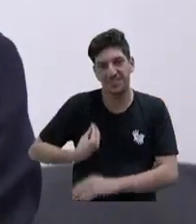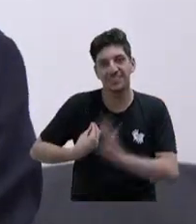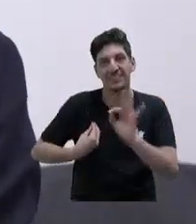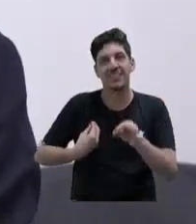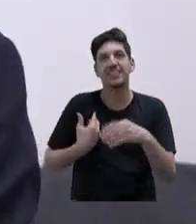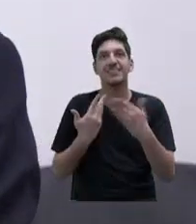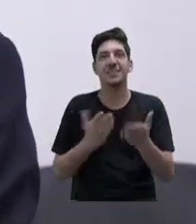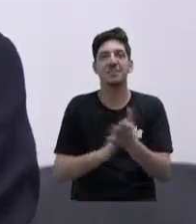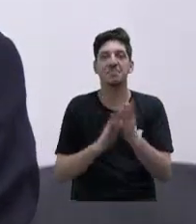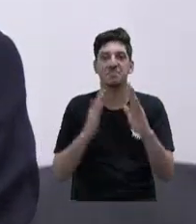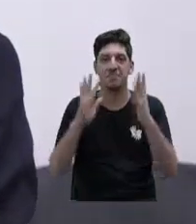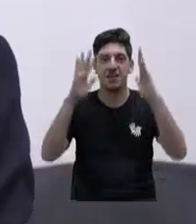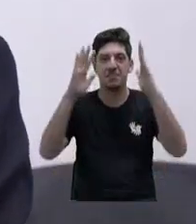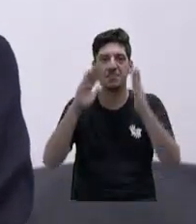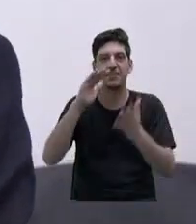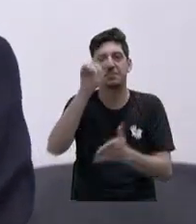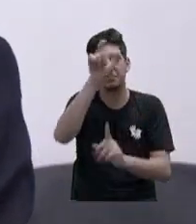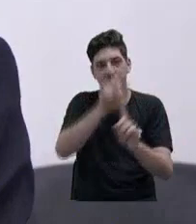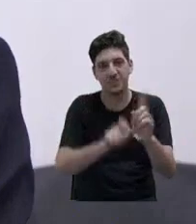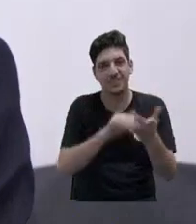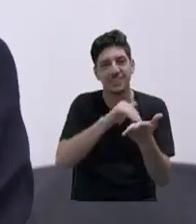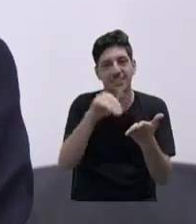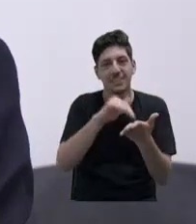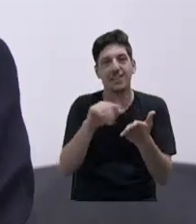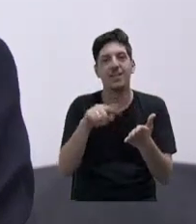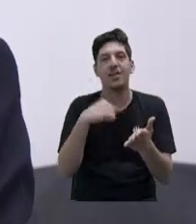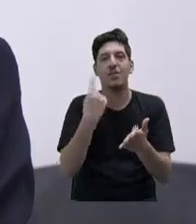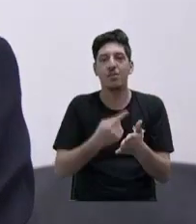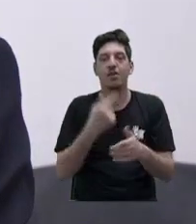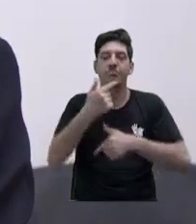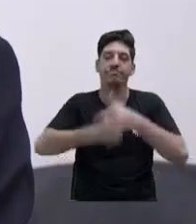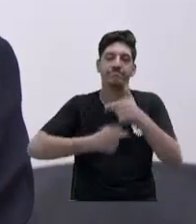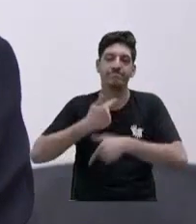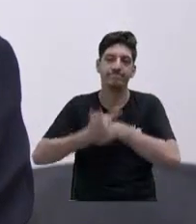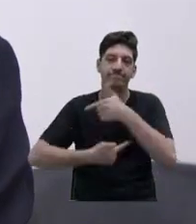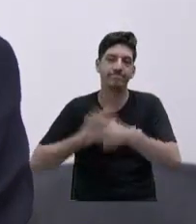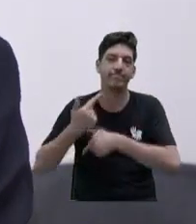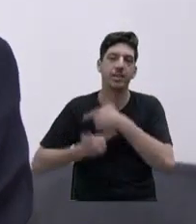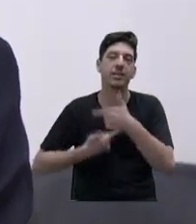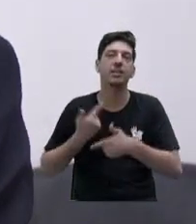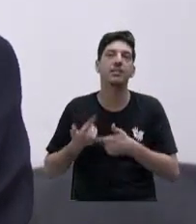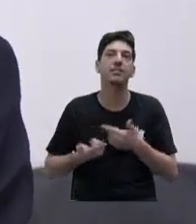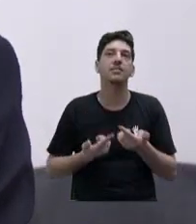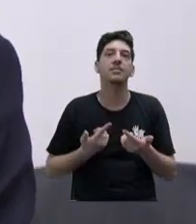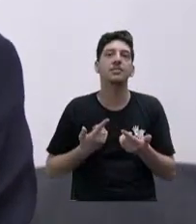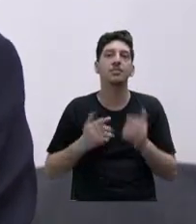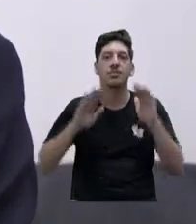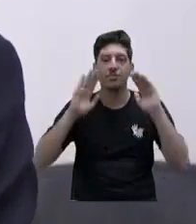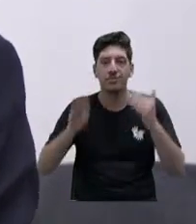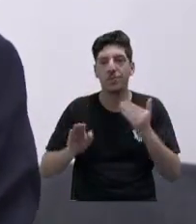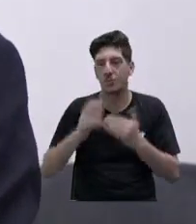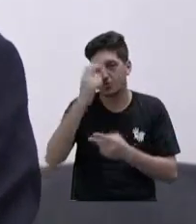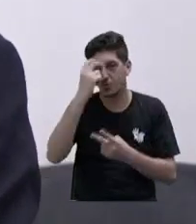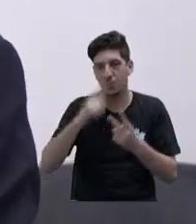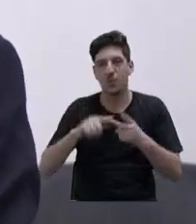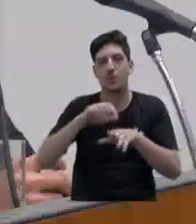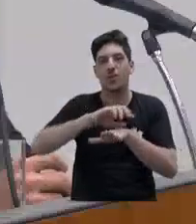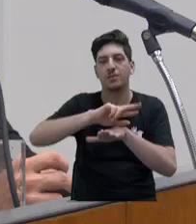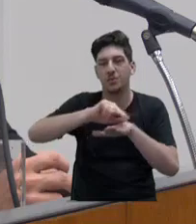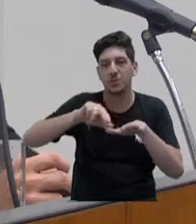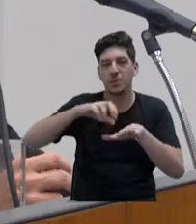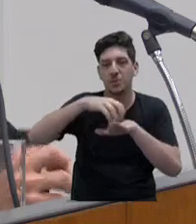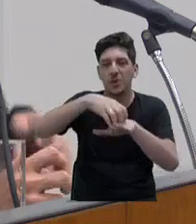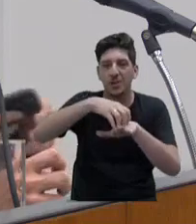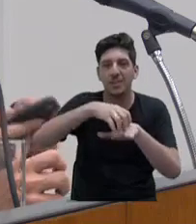Então, parabéns, secretário. Estamos aqui a exercício, né, da cultura, do turismo, né,